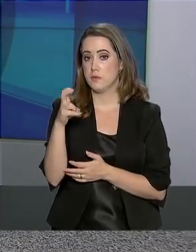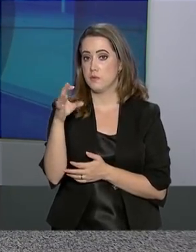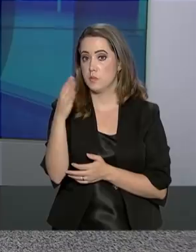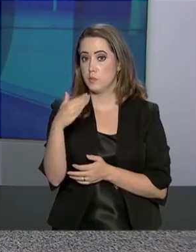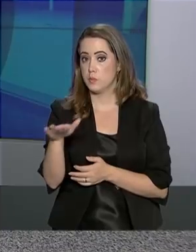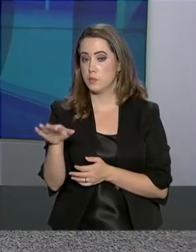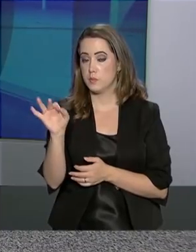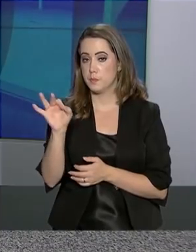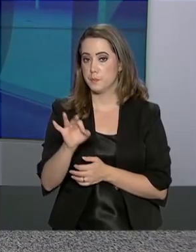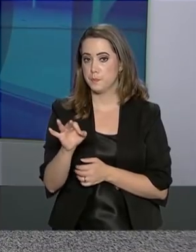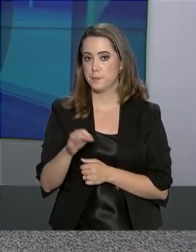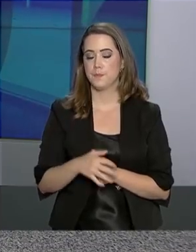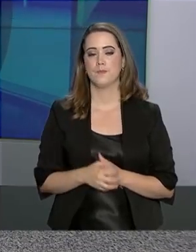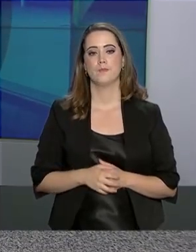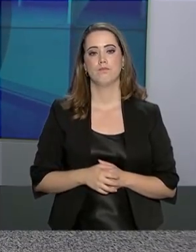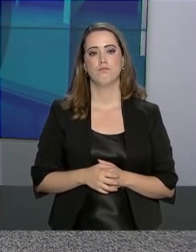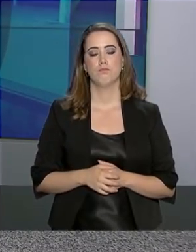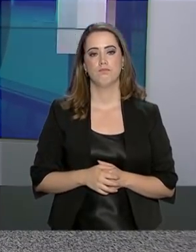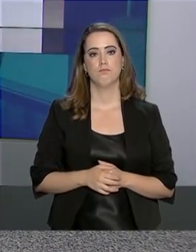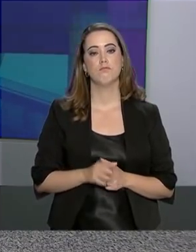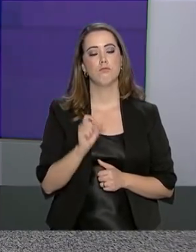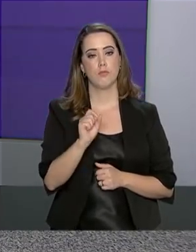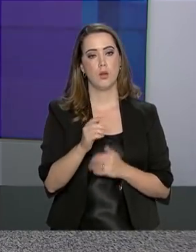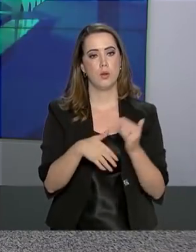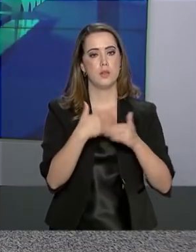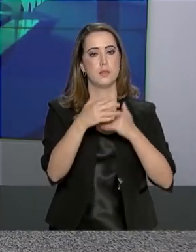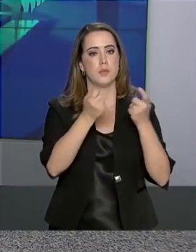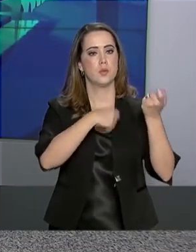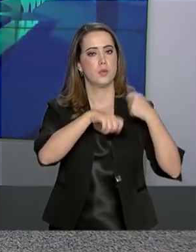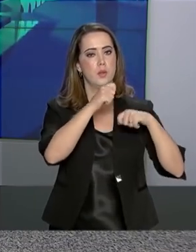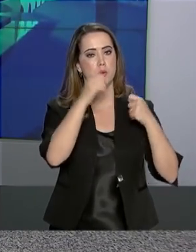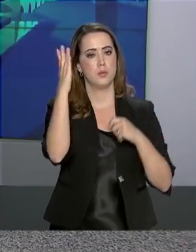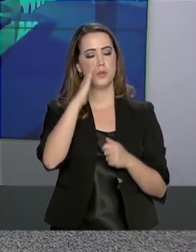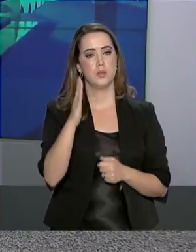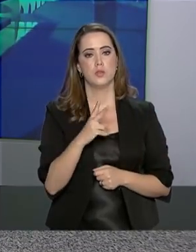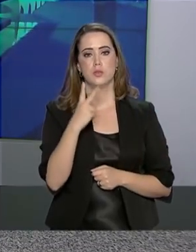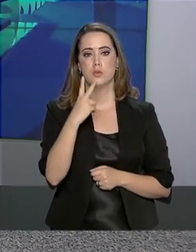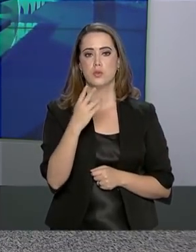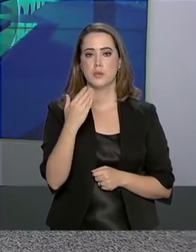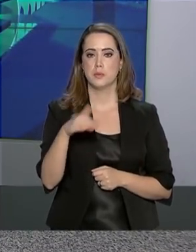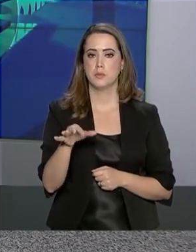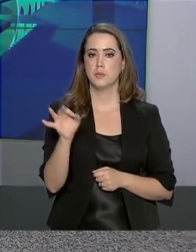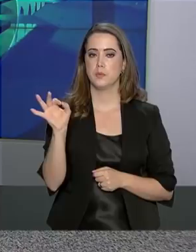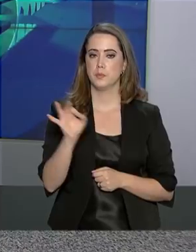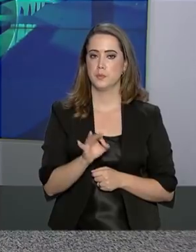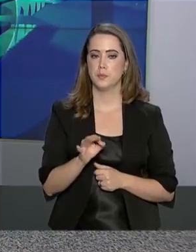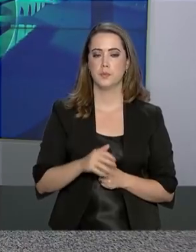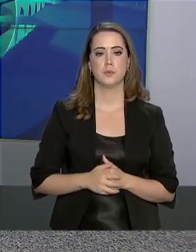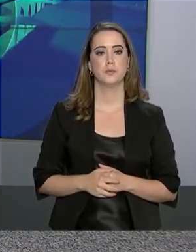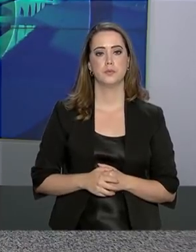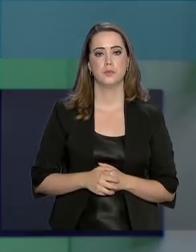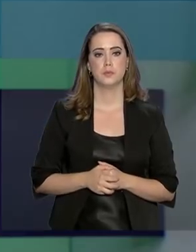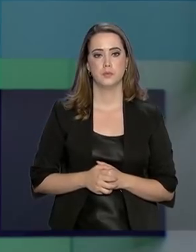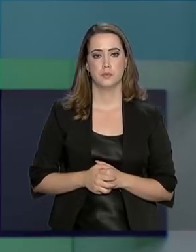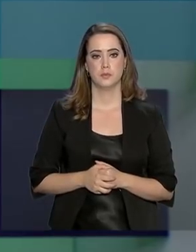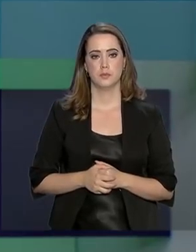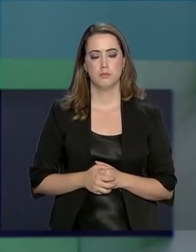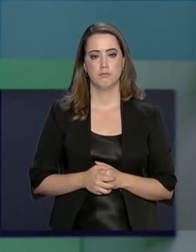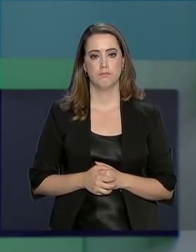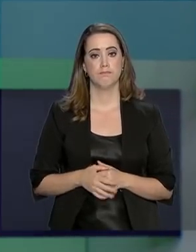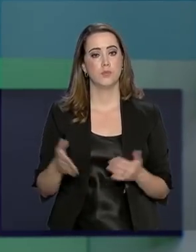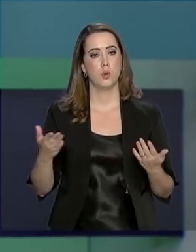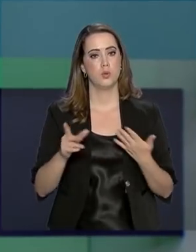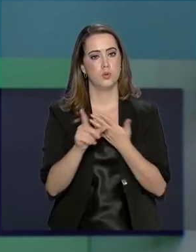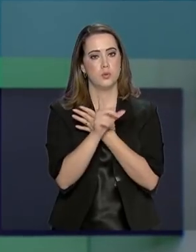6,5 por. a previsão de crescimento da economia brasileira é de 2,5%